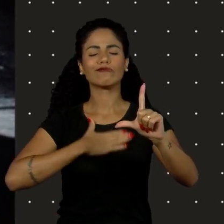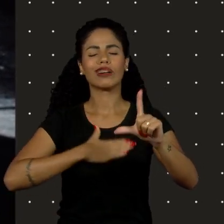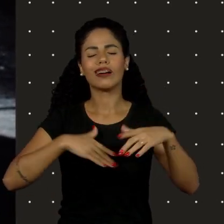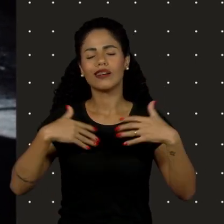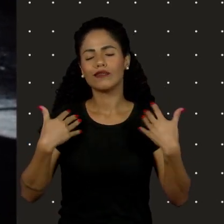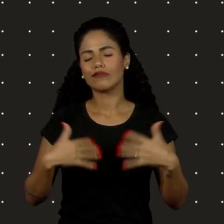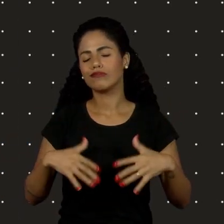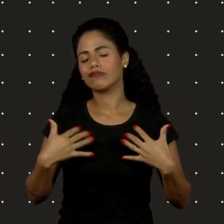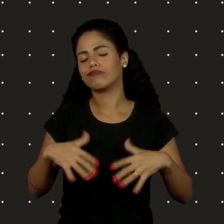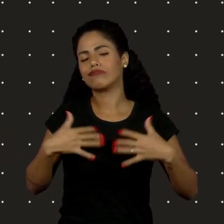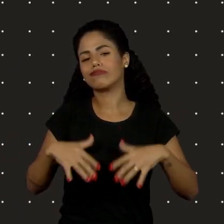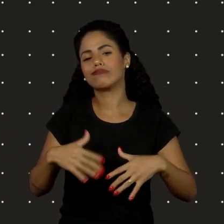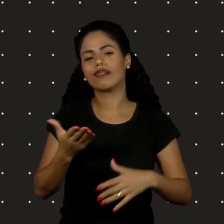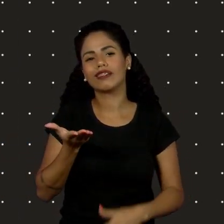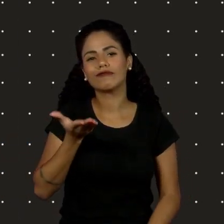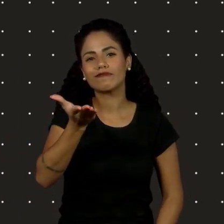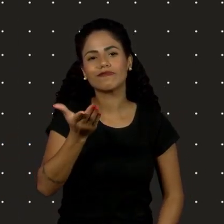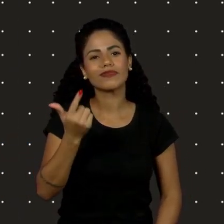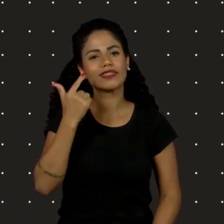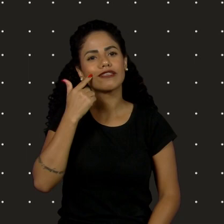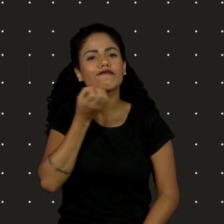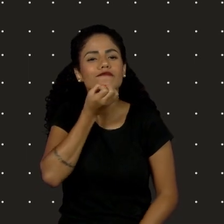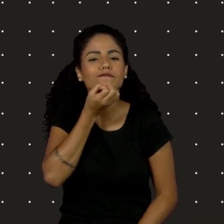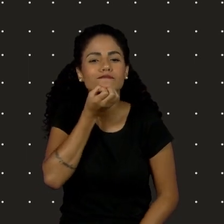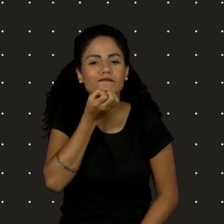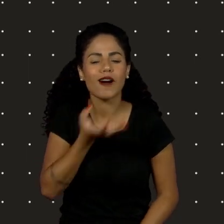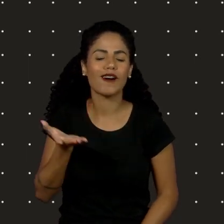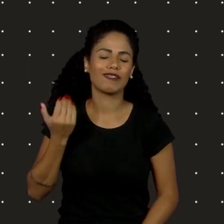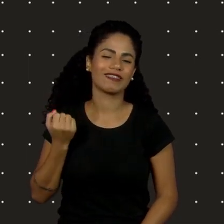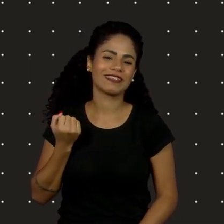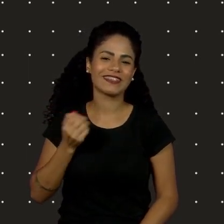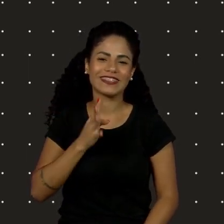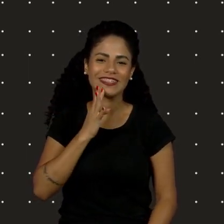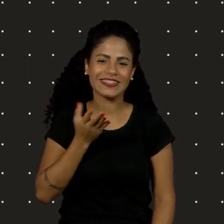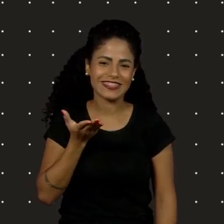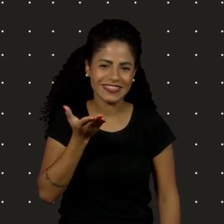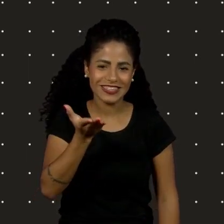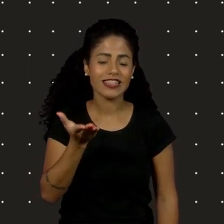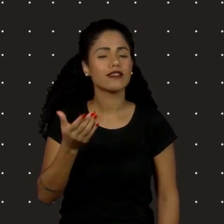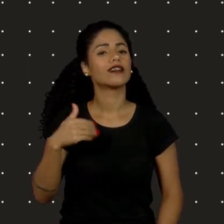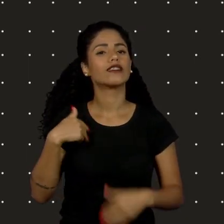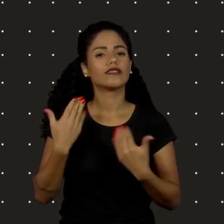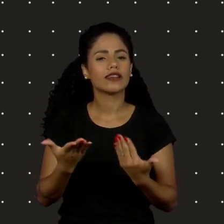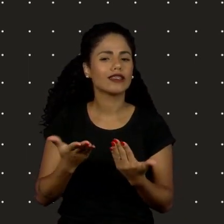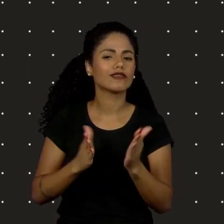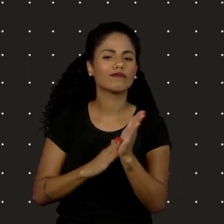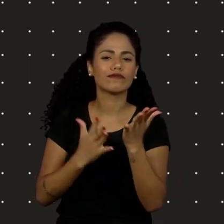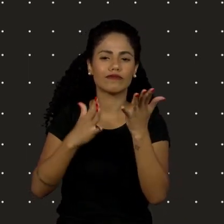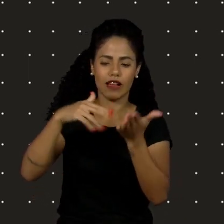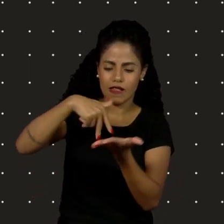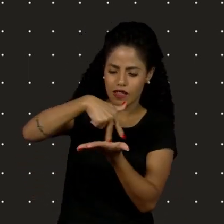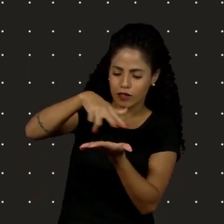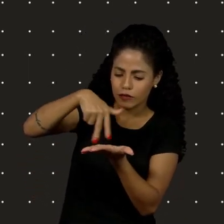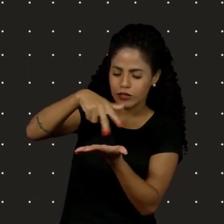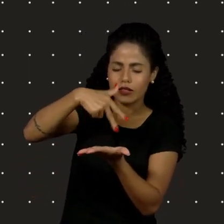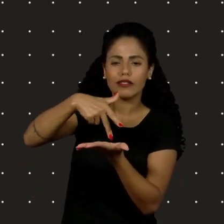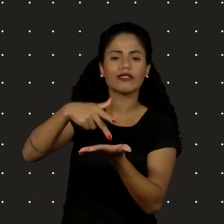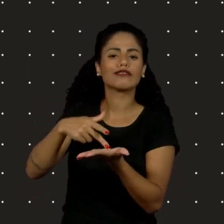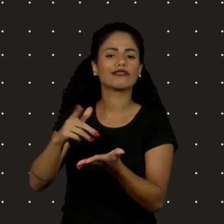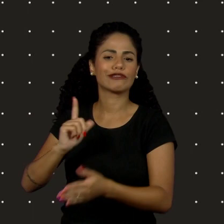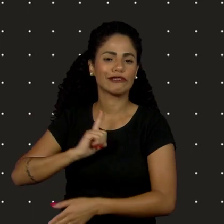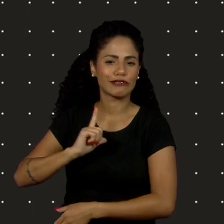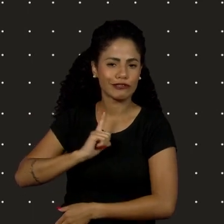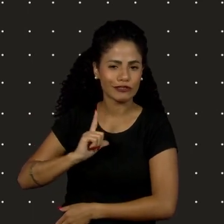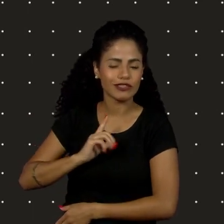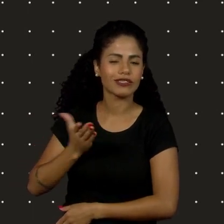pas de deux, não muito frequentemente. Era o pas de deux, a coreografia era